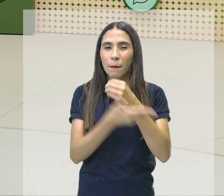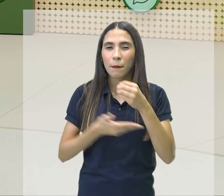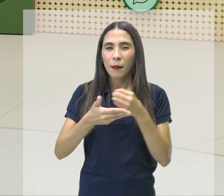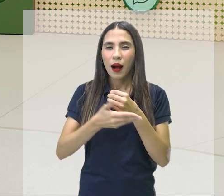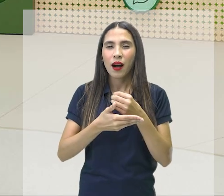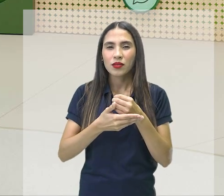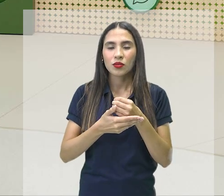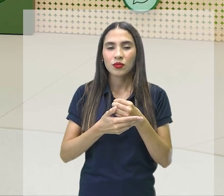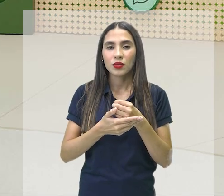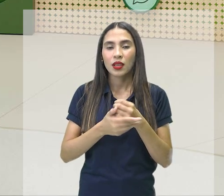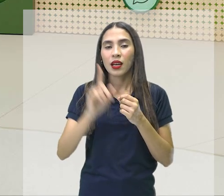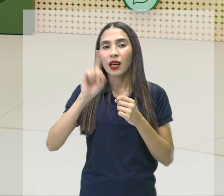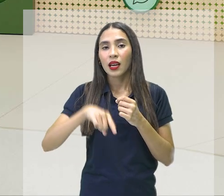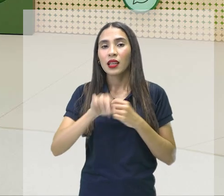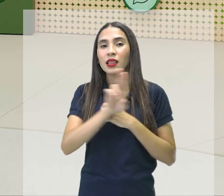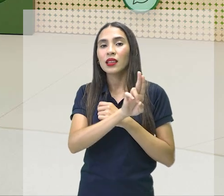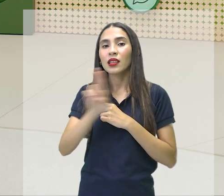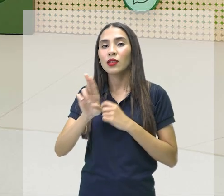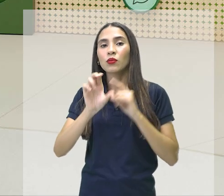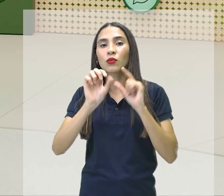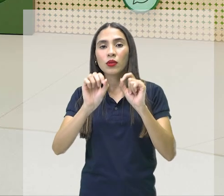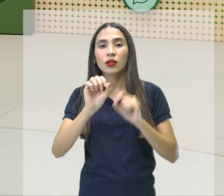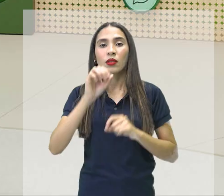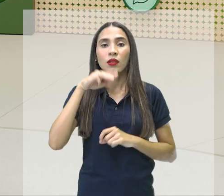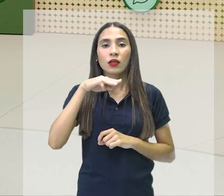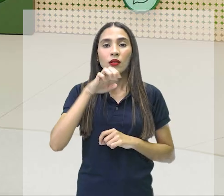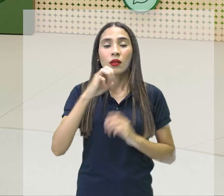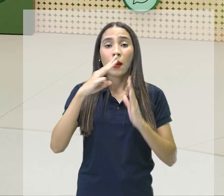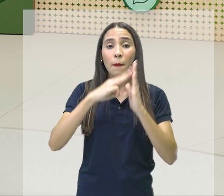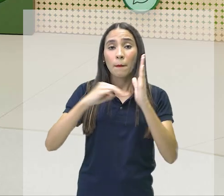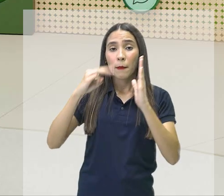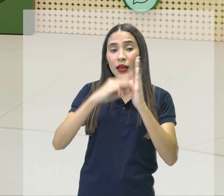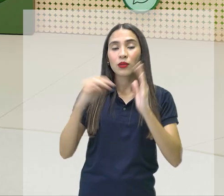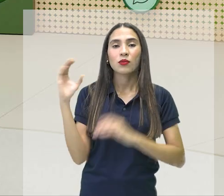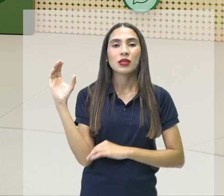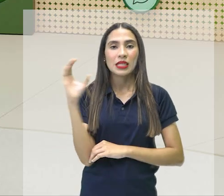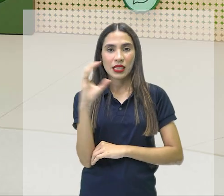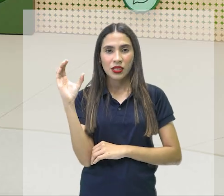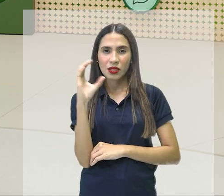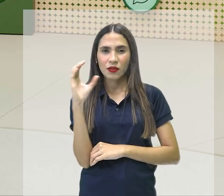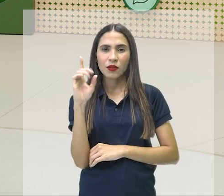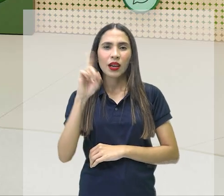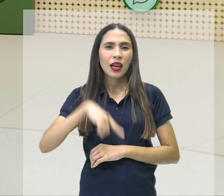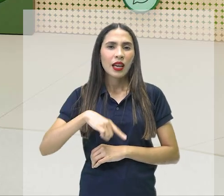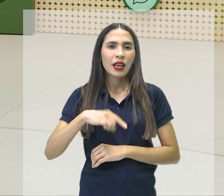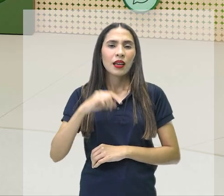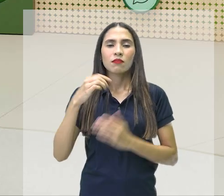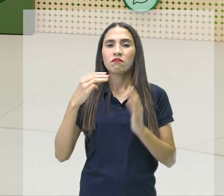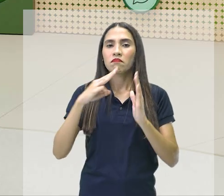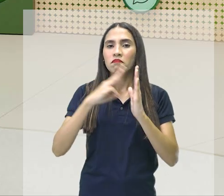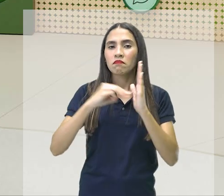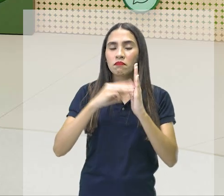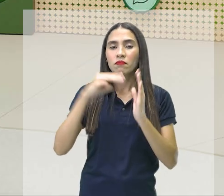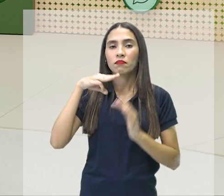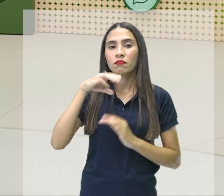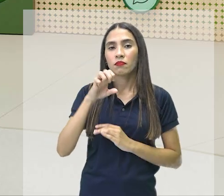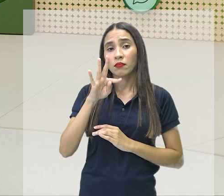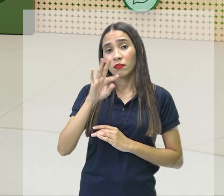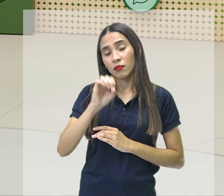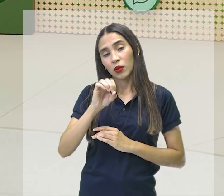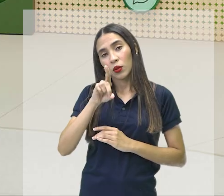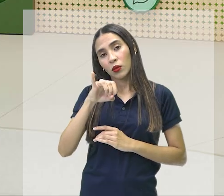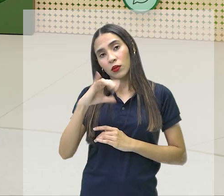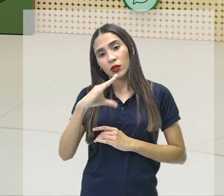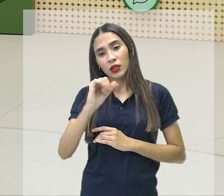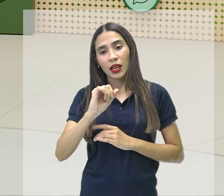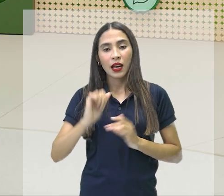esse basicamente, né, é o que a gente chama de método científico, né? Uma coisa metódica, seguindo